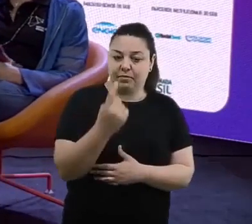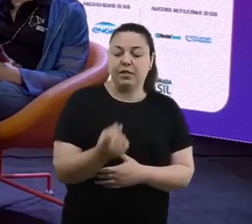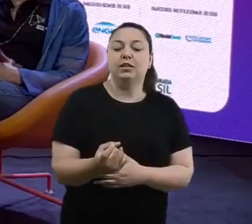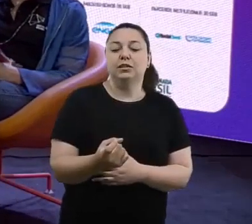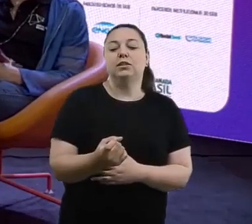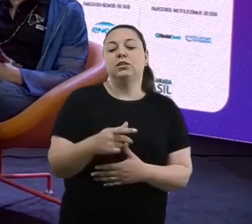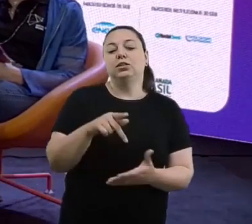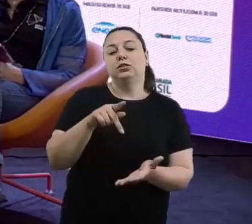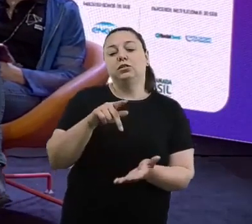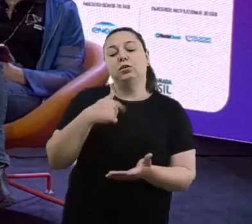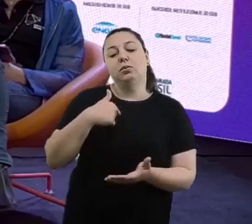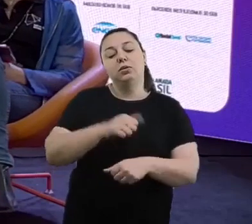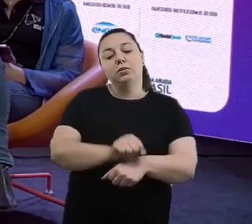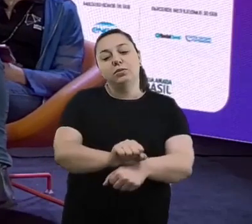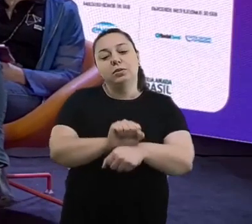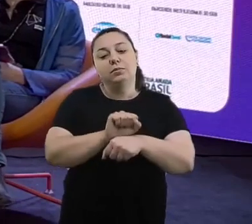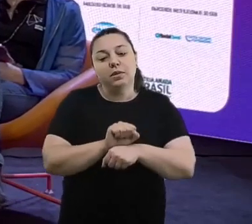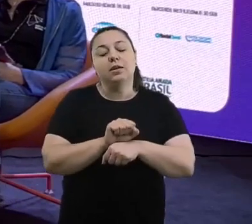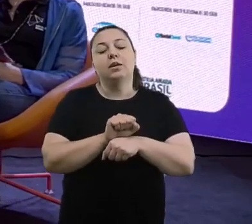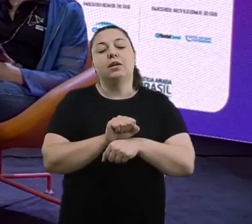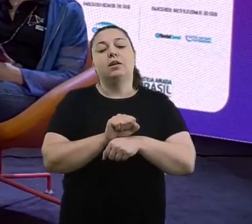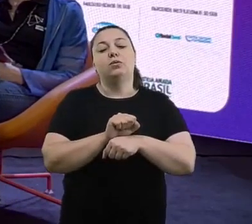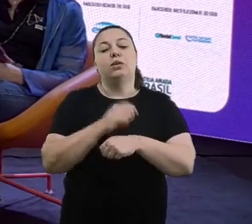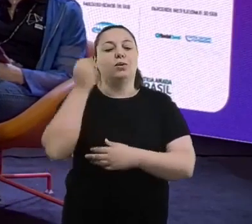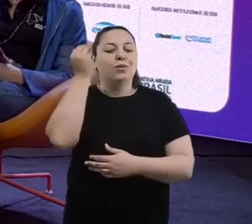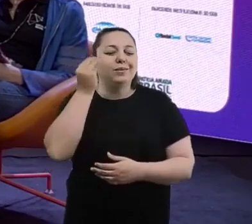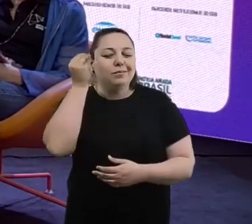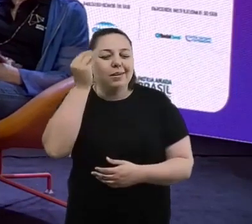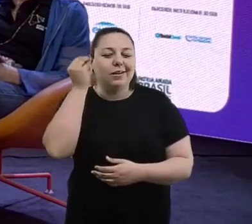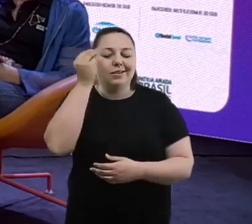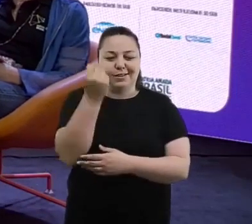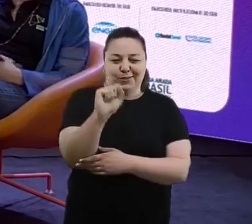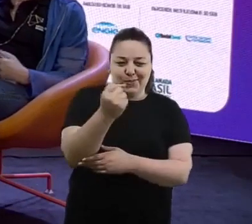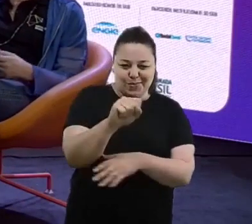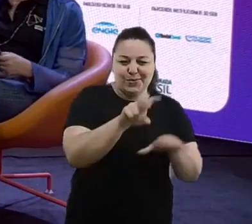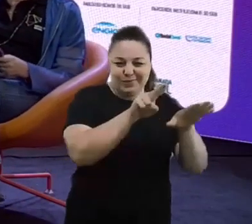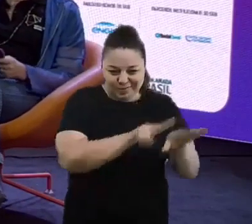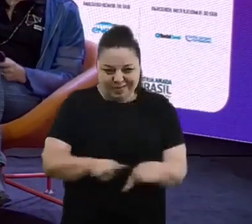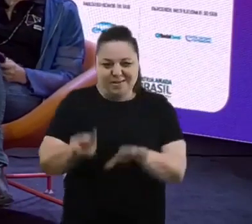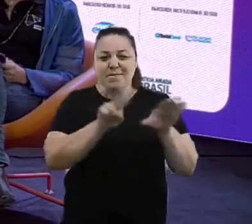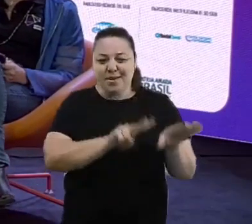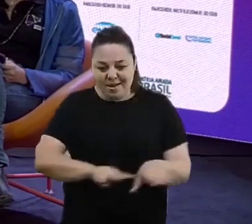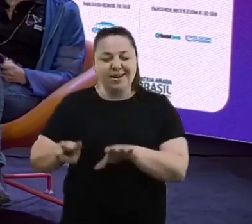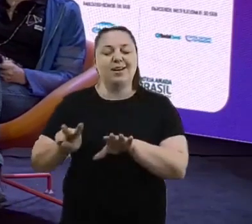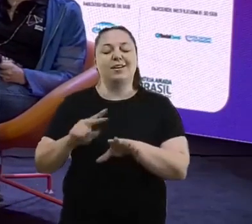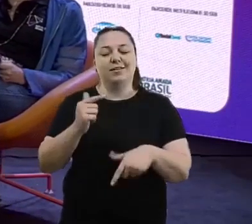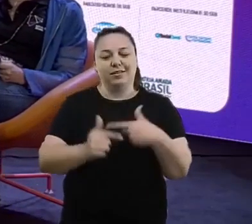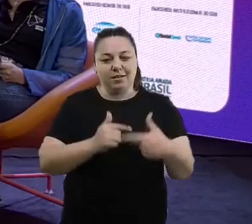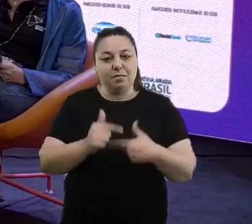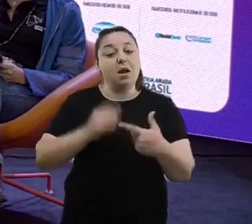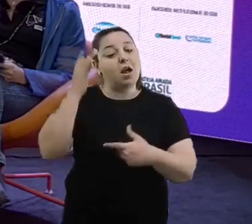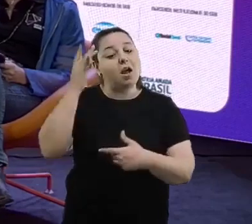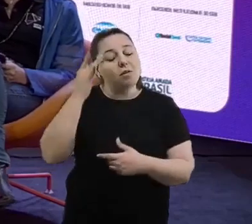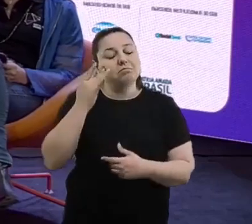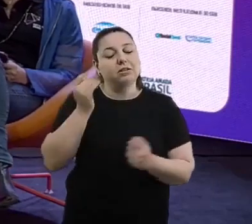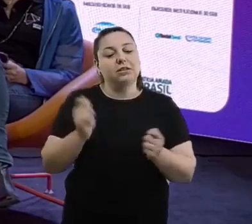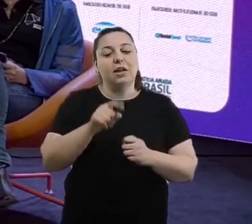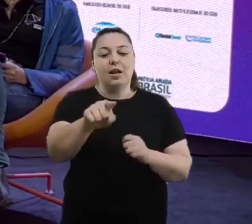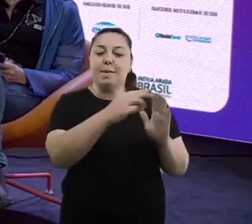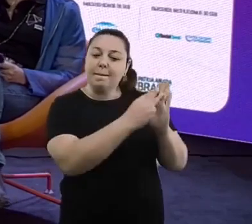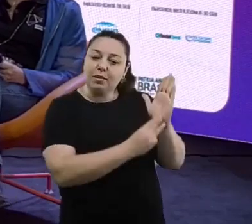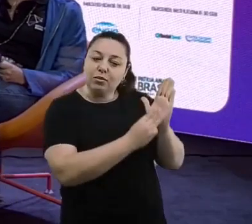espera que com essa experiência aí de 8 semanas, vocês possam estar levando aí dessa metodologia, da aplicação, também